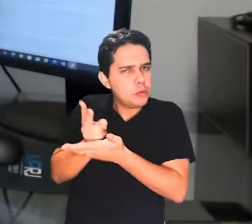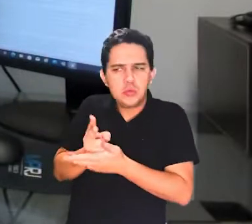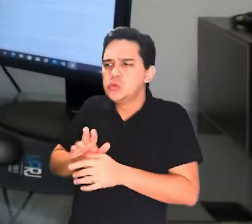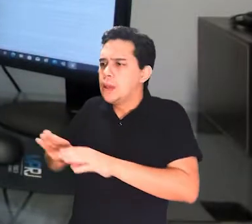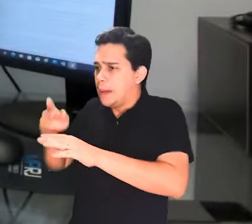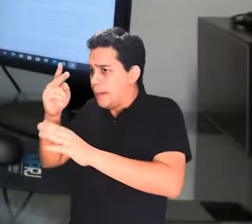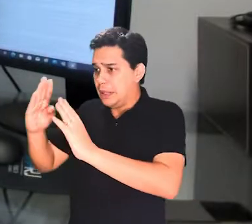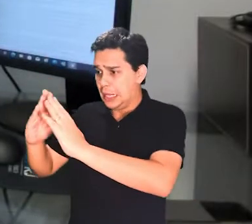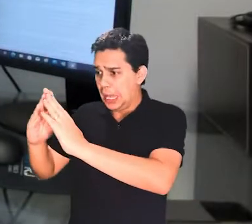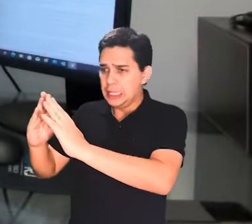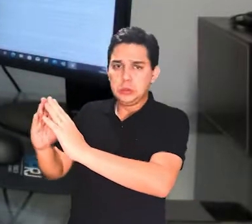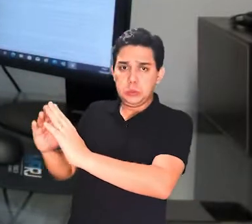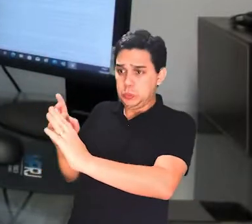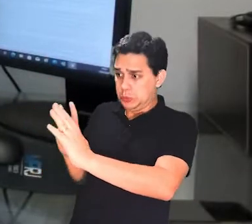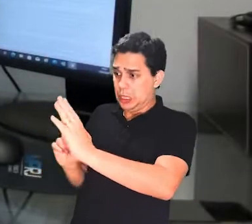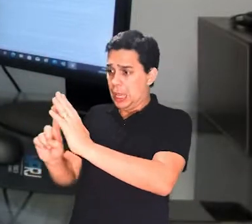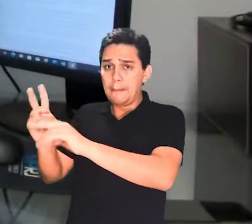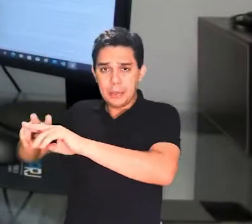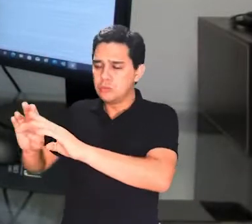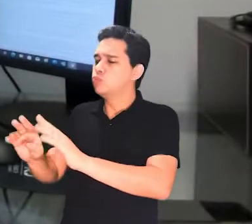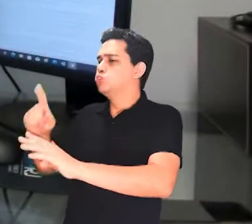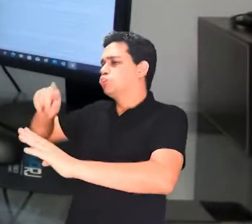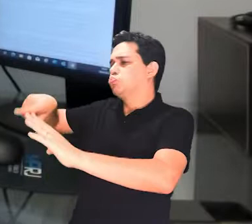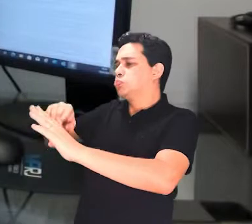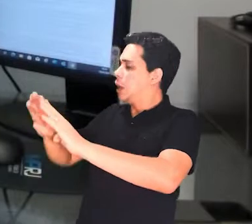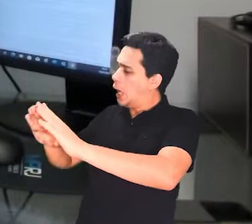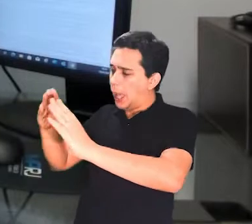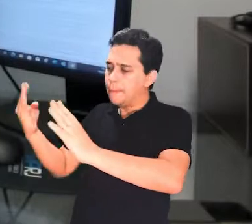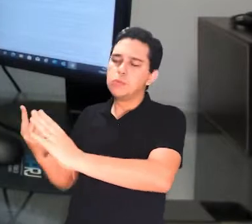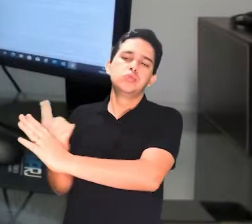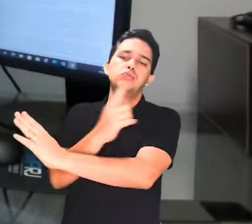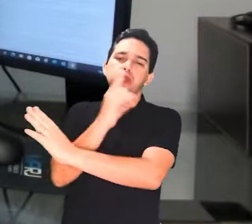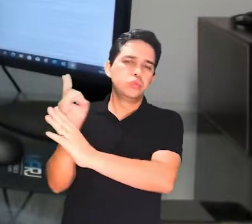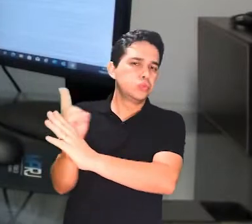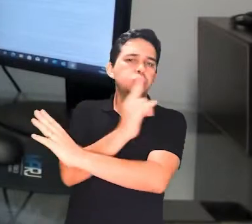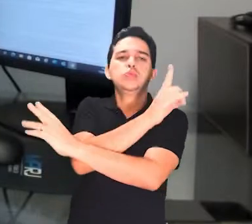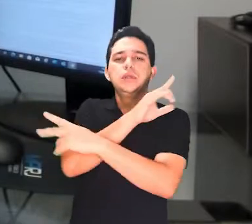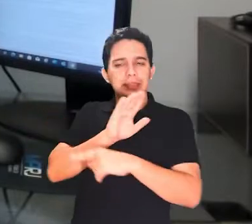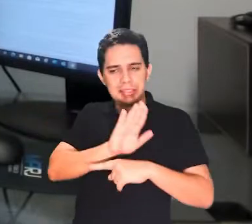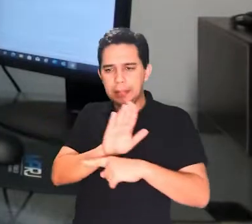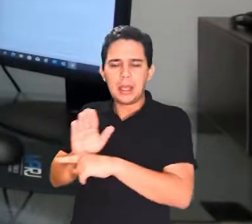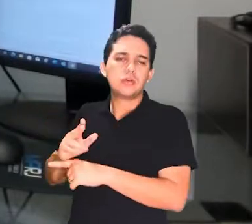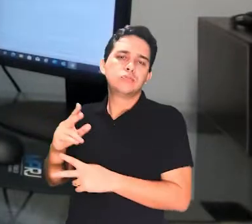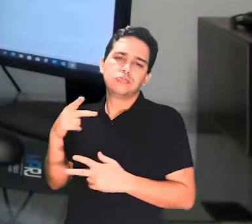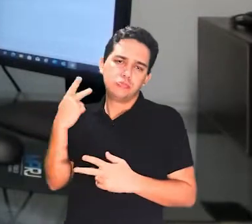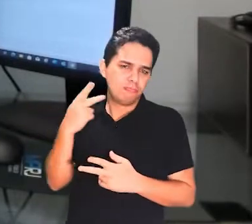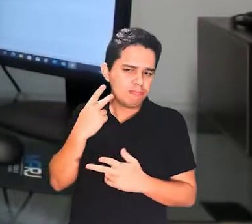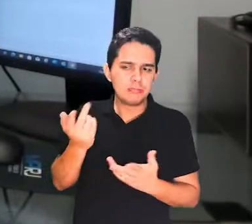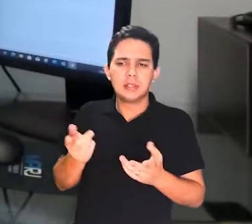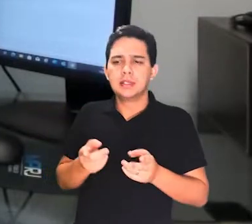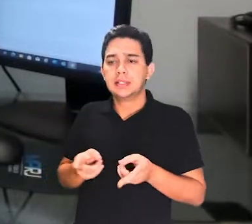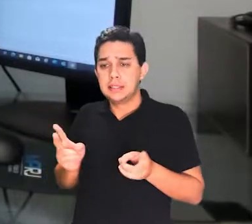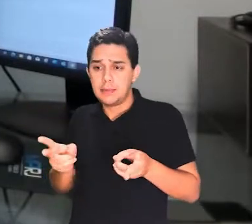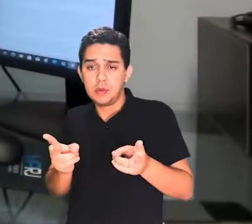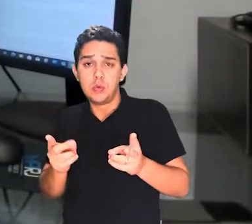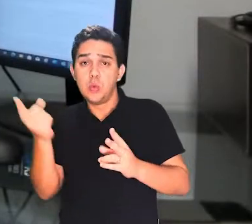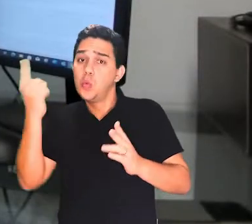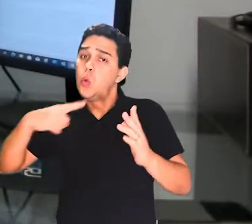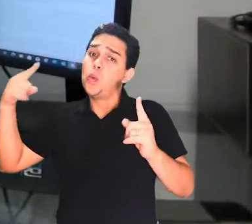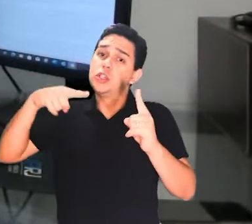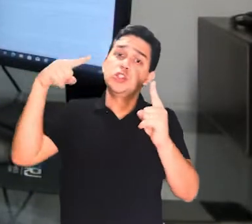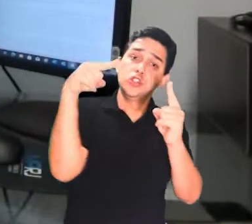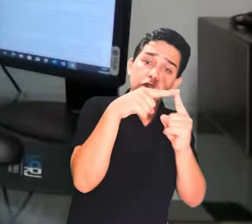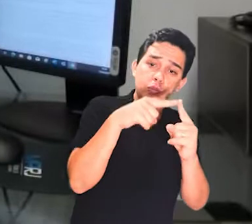história da humanidade, com impactos significativos para o funcionamento das promotorias de justiça. Então, o objetivo